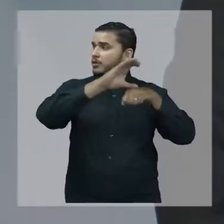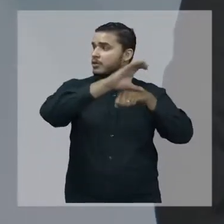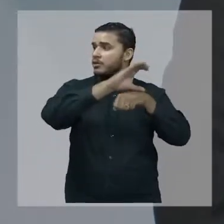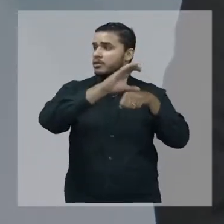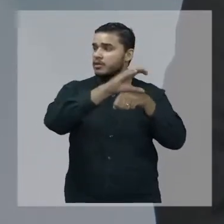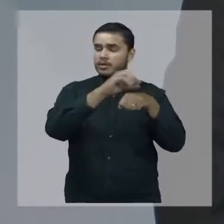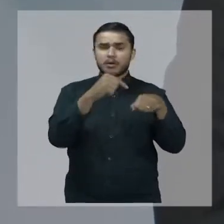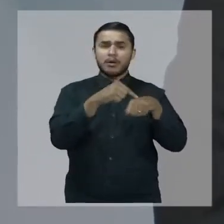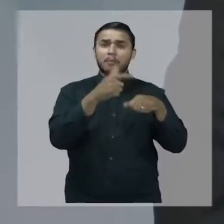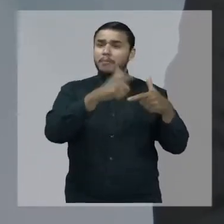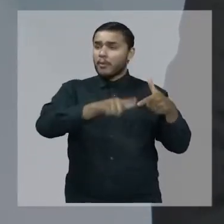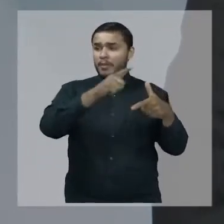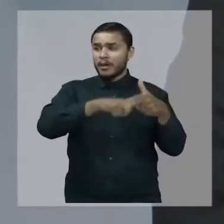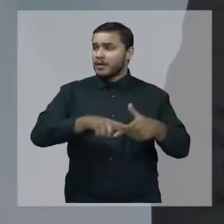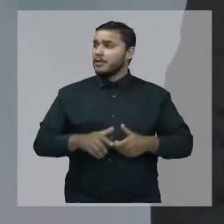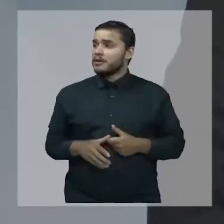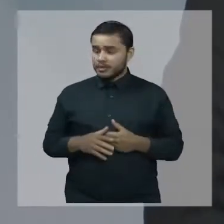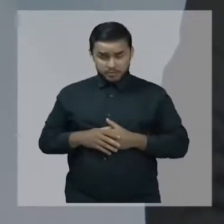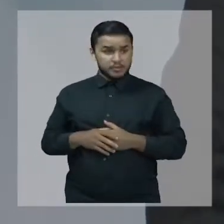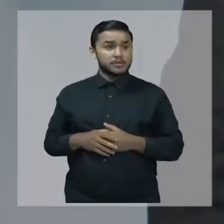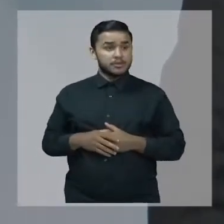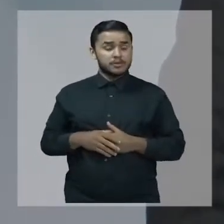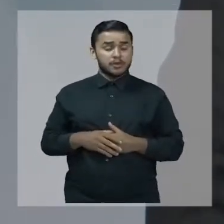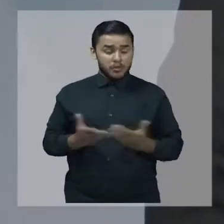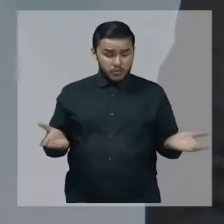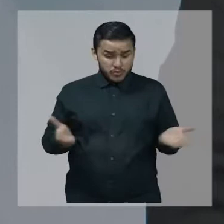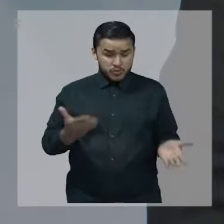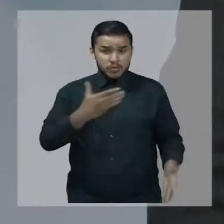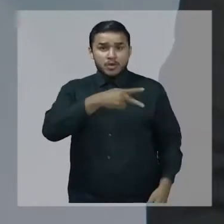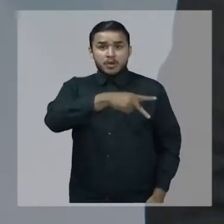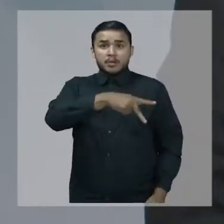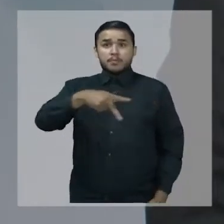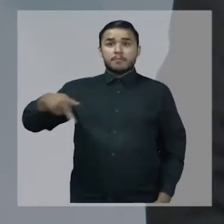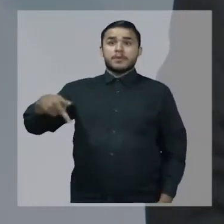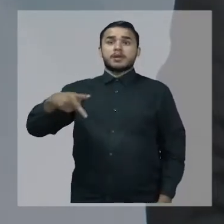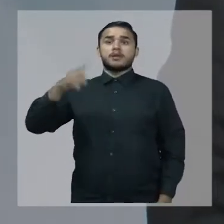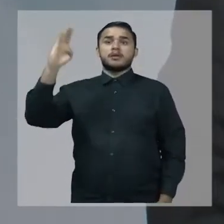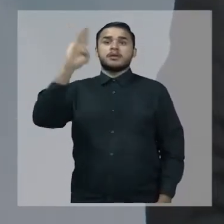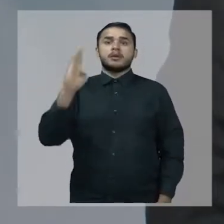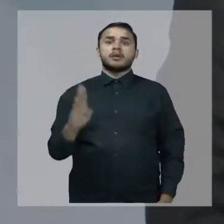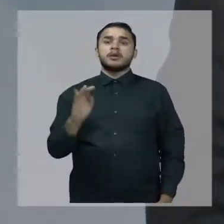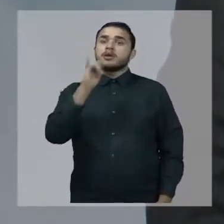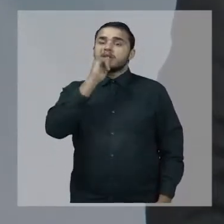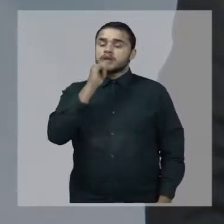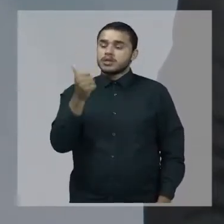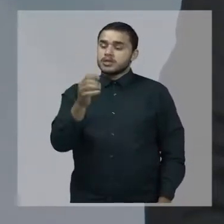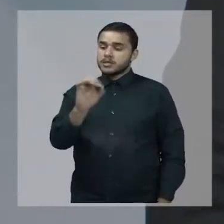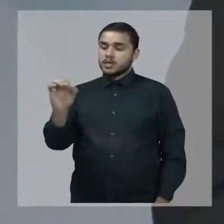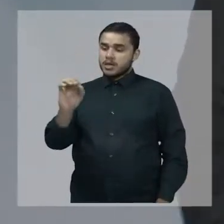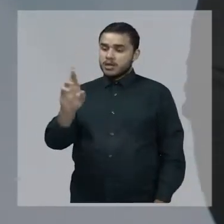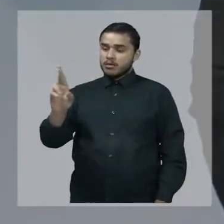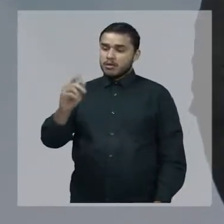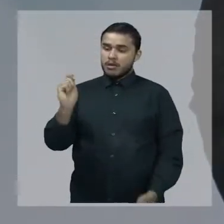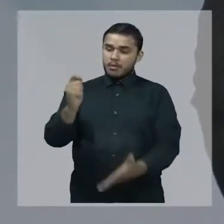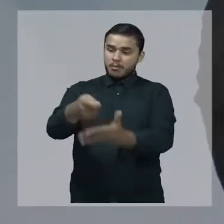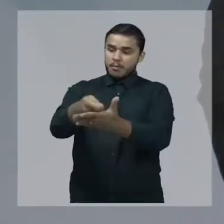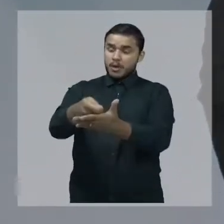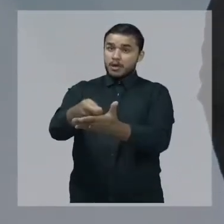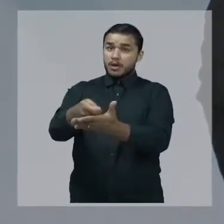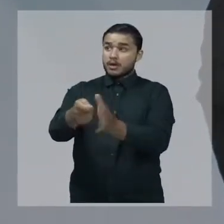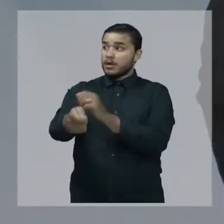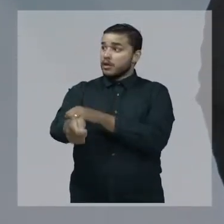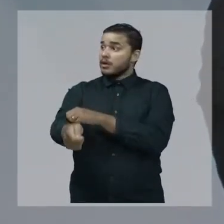Constituinte de 88, uma deformação trágica. O presidente da República hoje, Arnaldo, de cada R$100 que o contribuinte